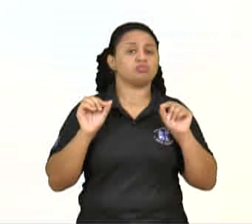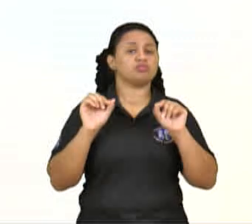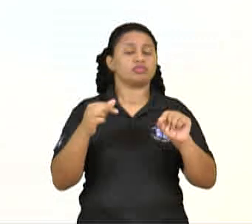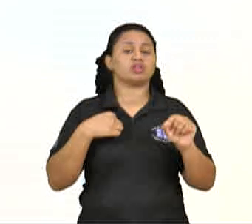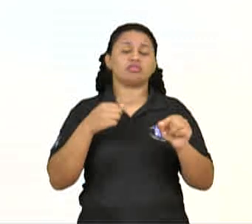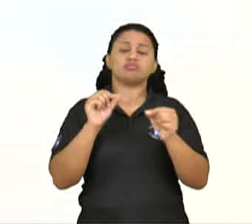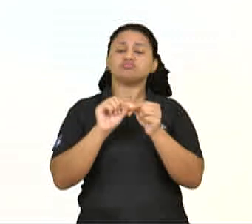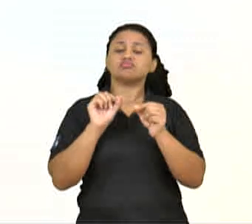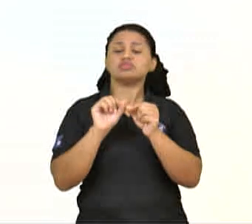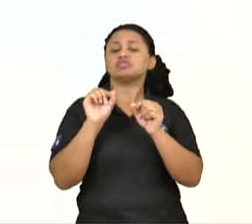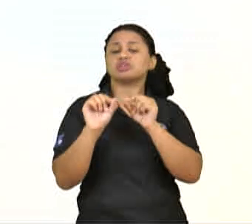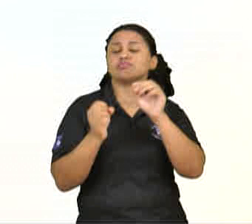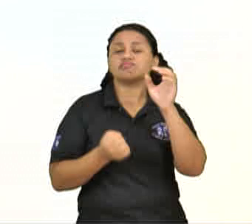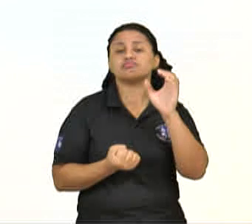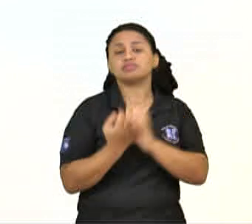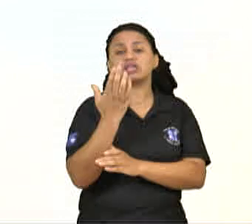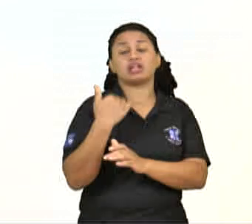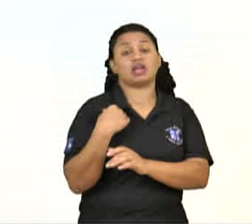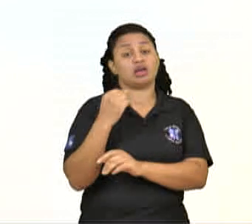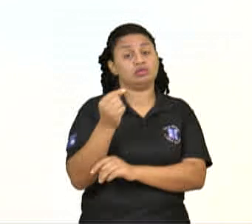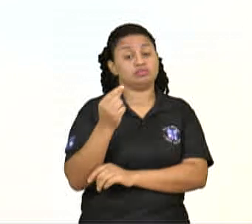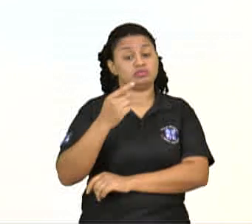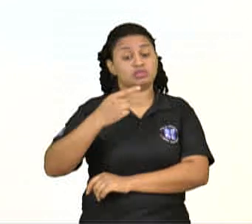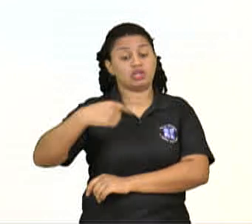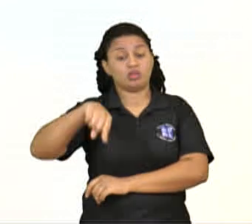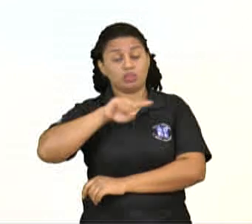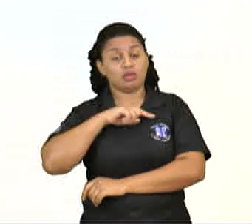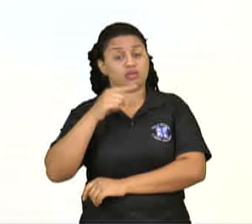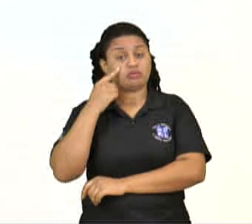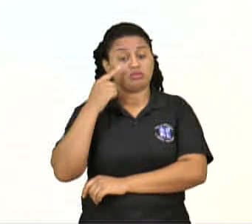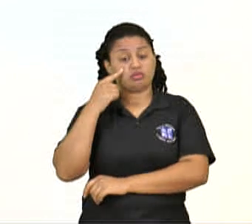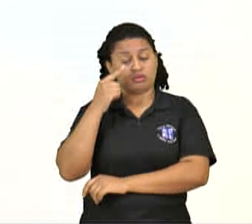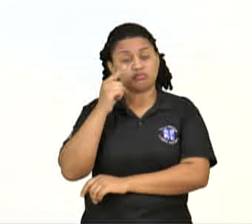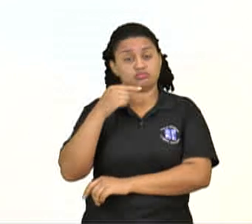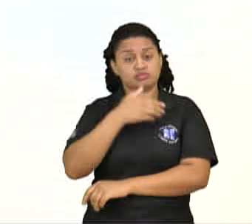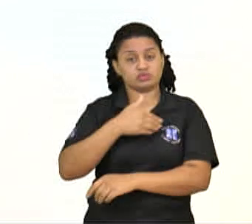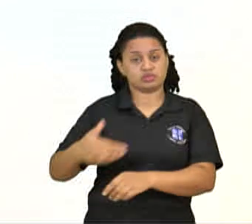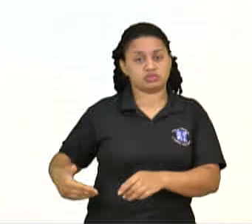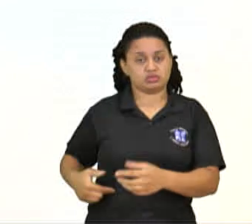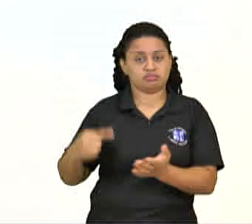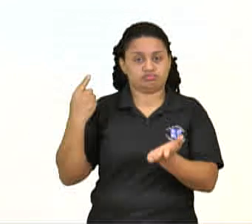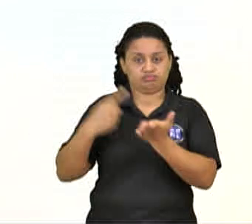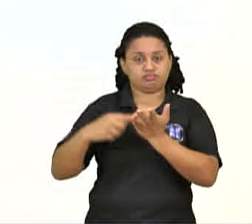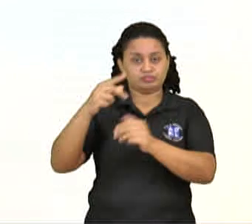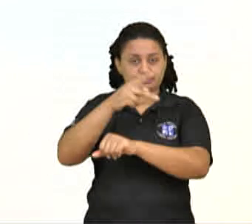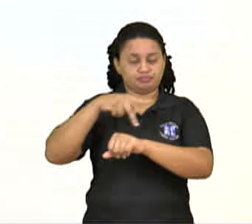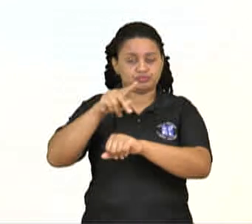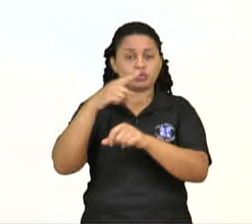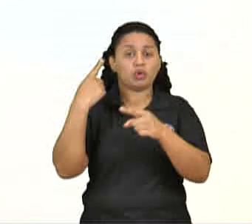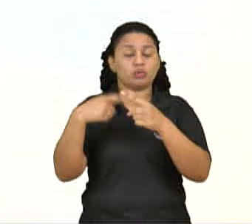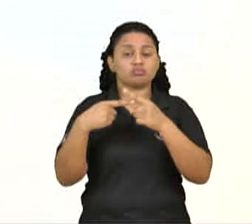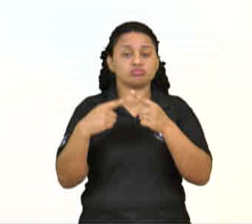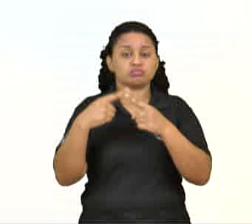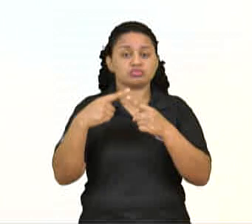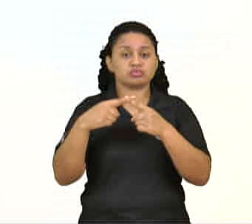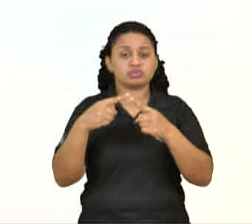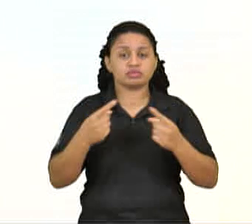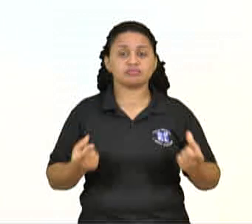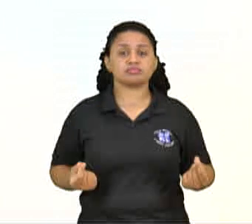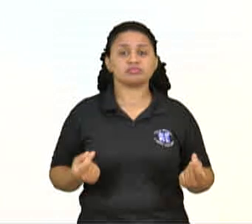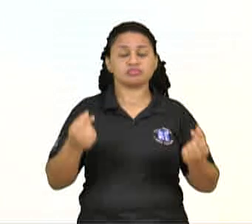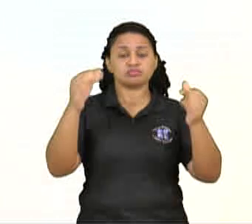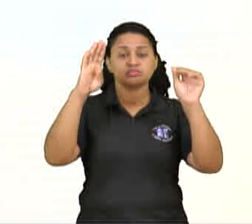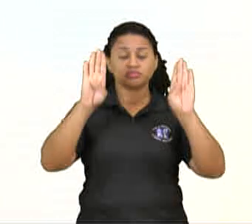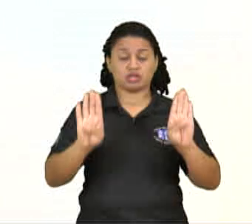compor, então, boa parte, a gente vai ver, desse governo da Convenção Nacional. Porque os burgueses faziam parte